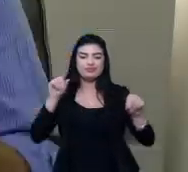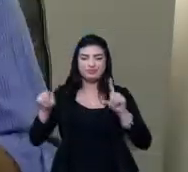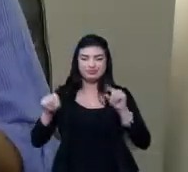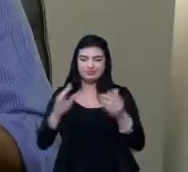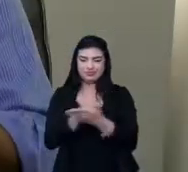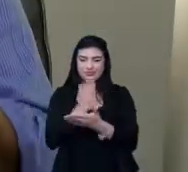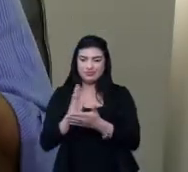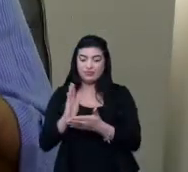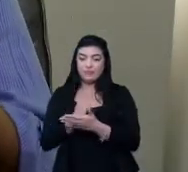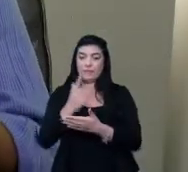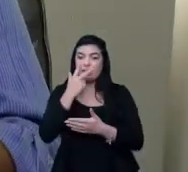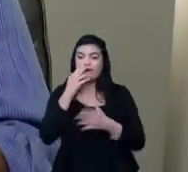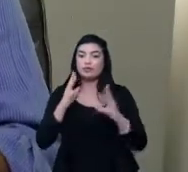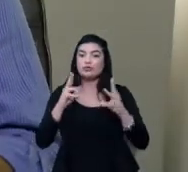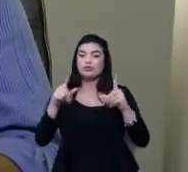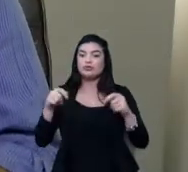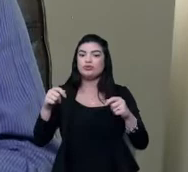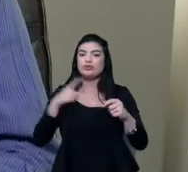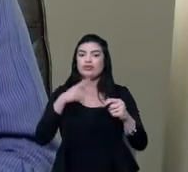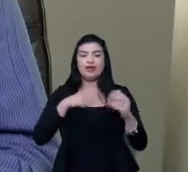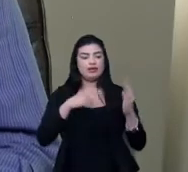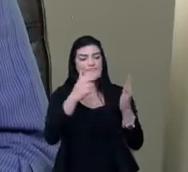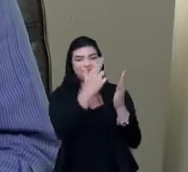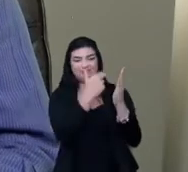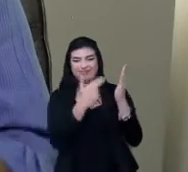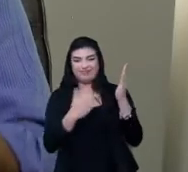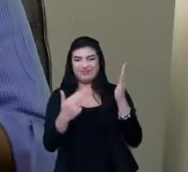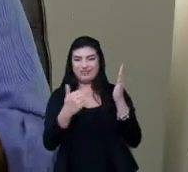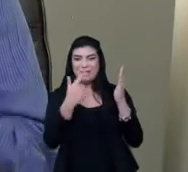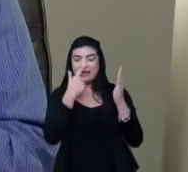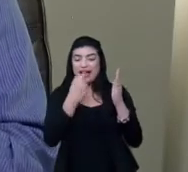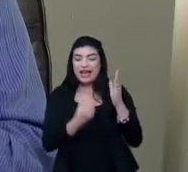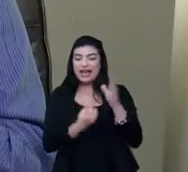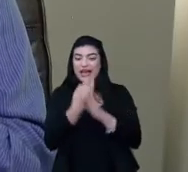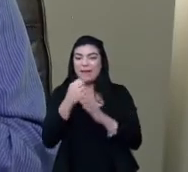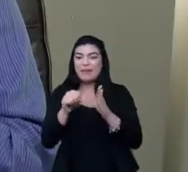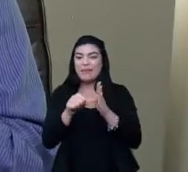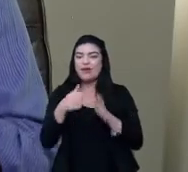que você vai pintando, você vai criando um certo afeto por eles. Mas eu escolhi